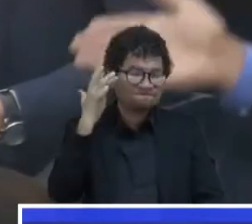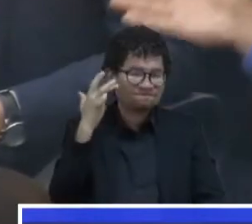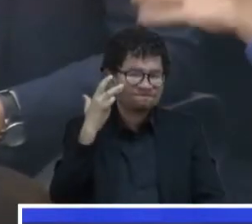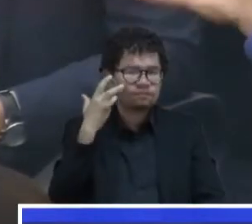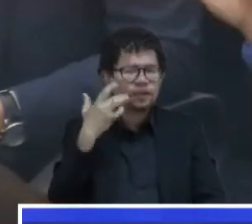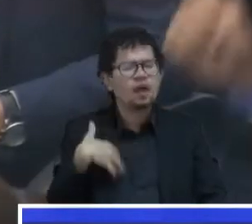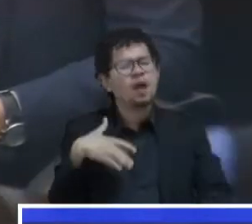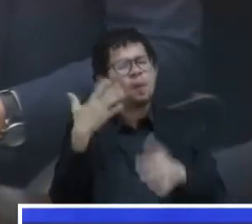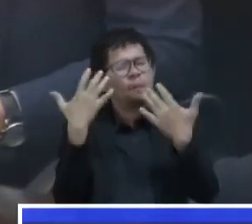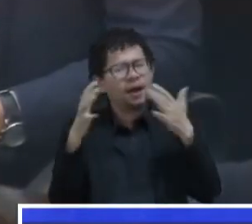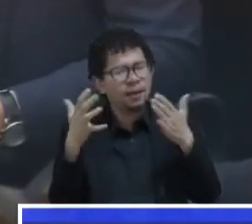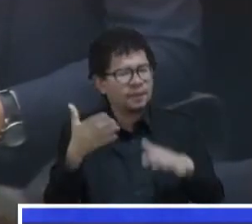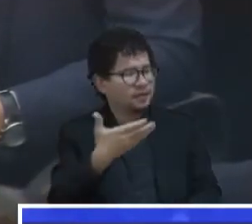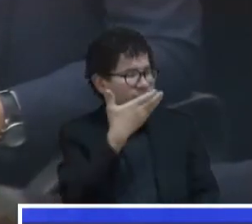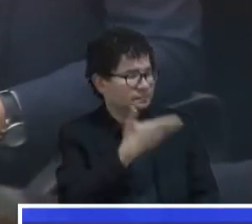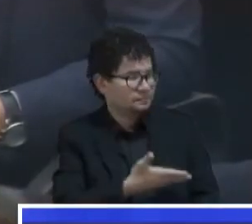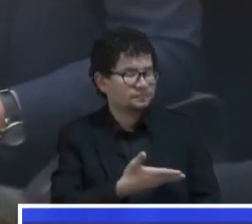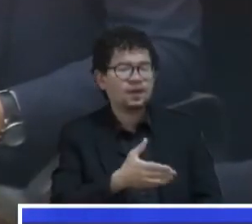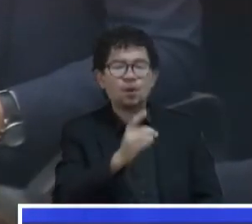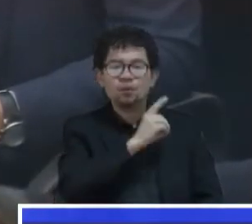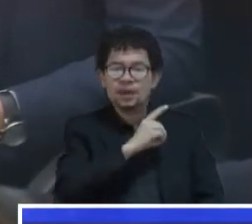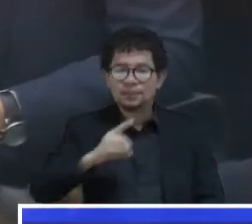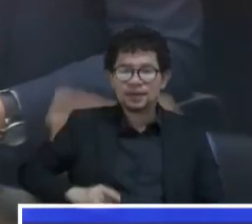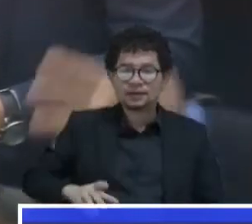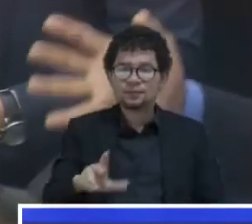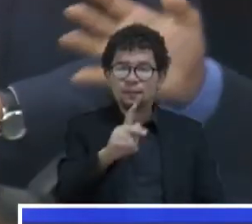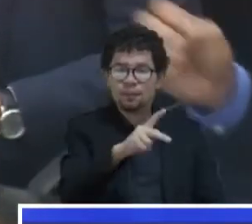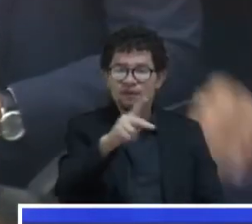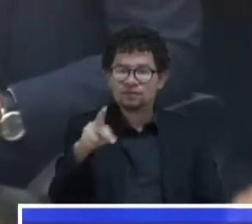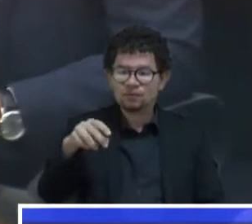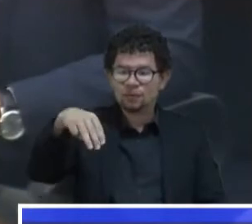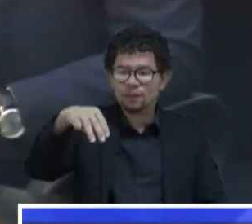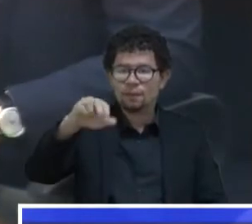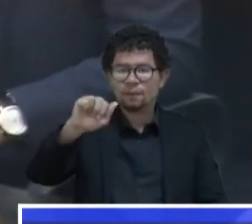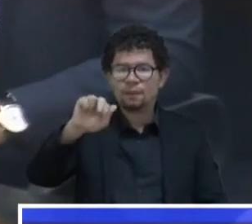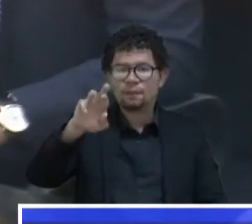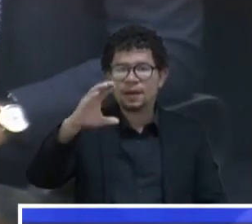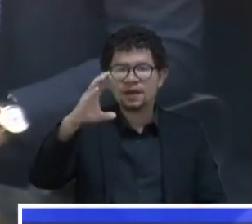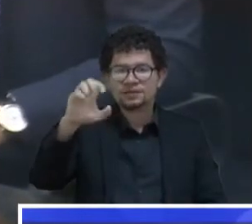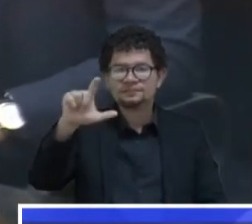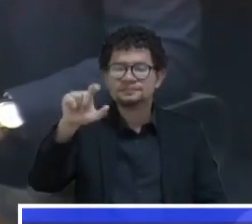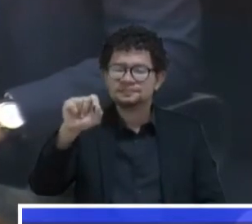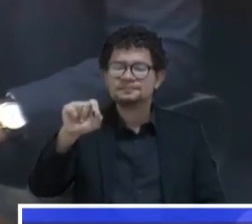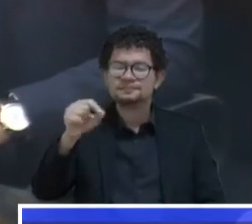vez aqui o nobre deputado, professor Marcelo Beltrão,